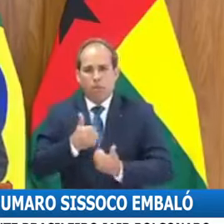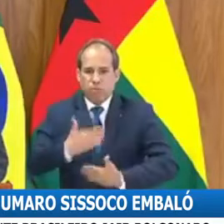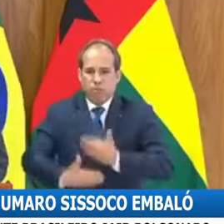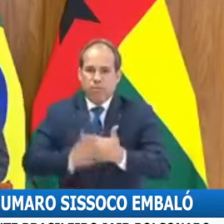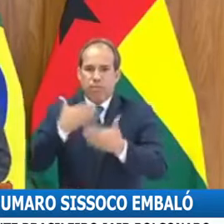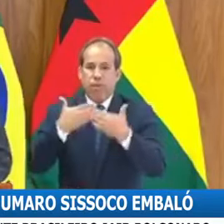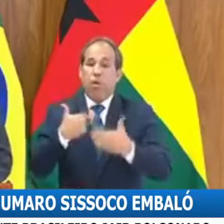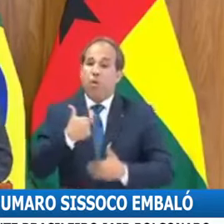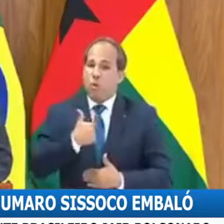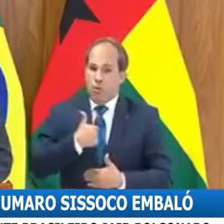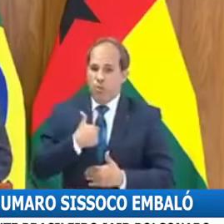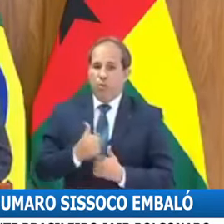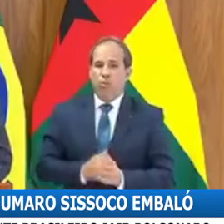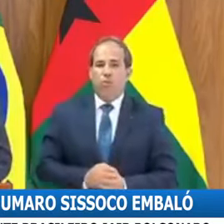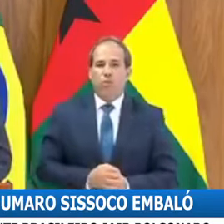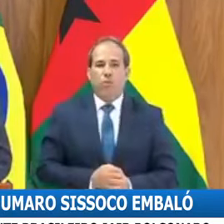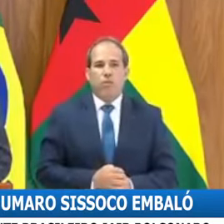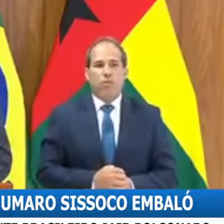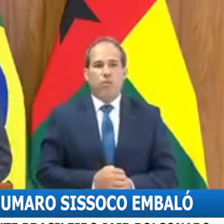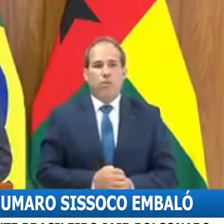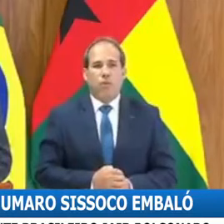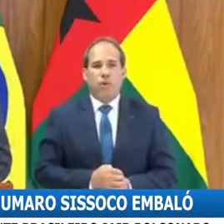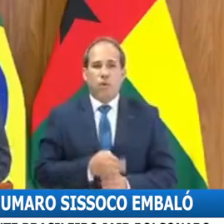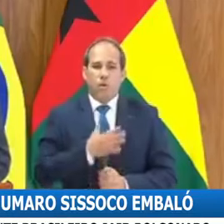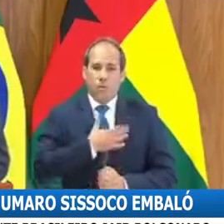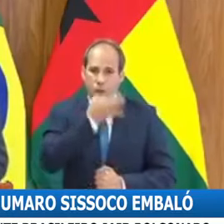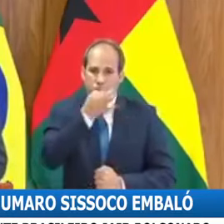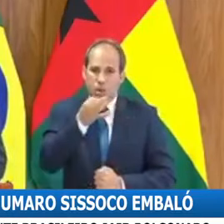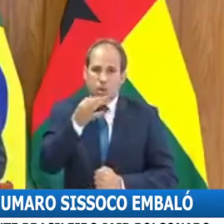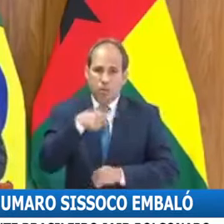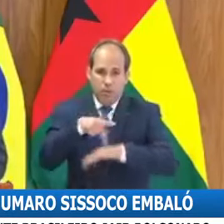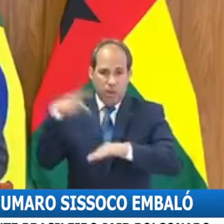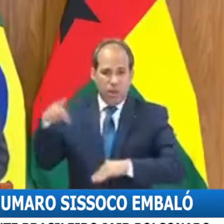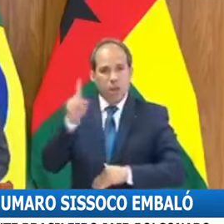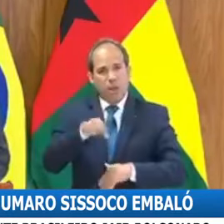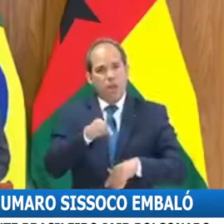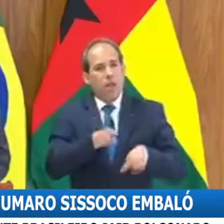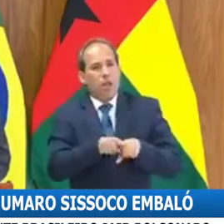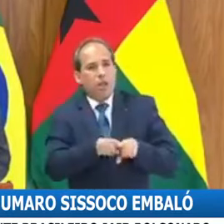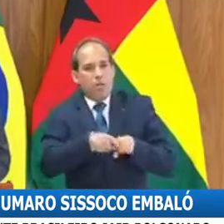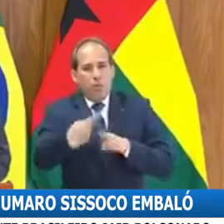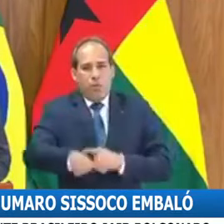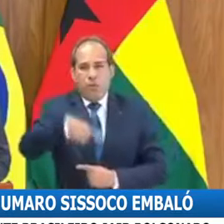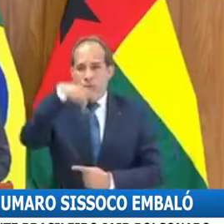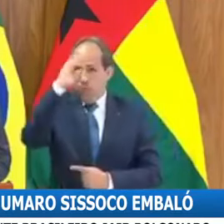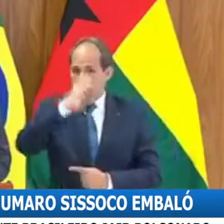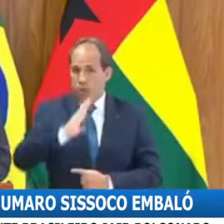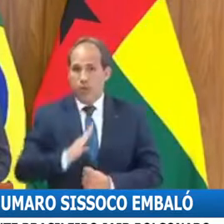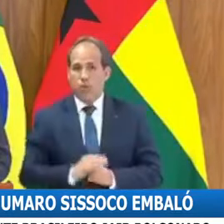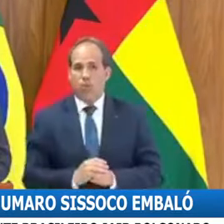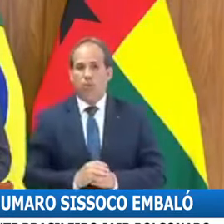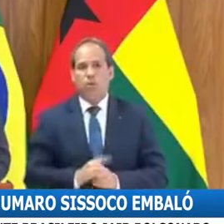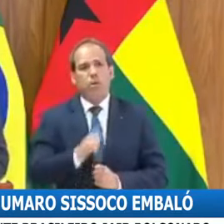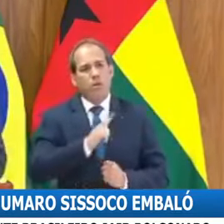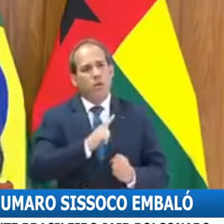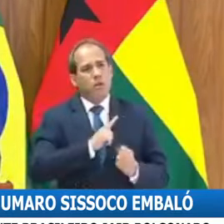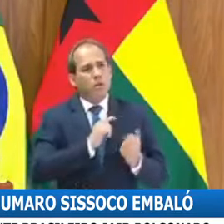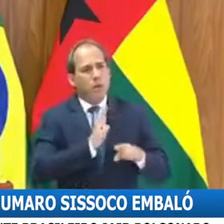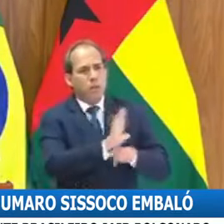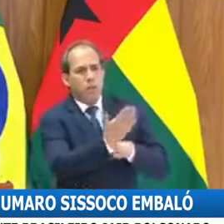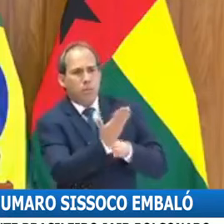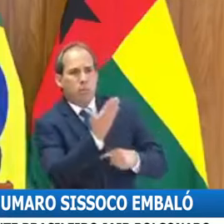e eu considero país irmão e nós temos muita